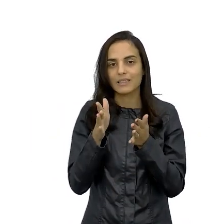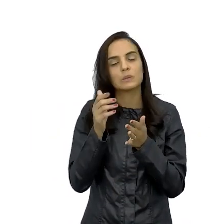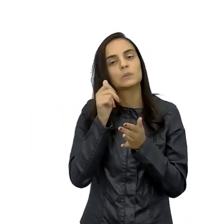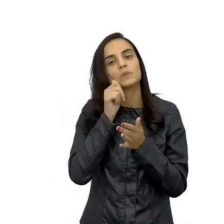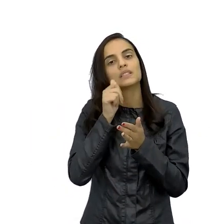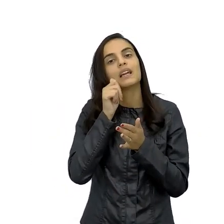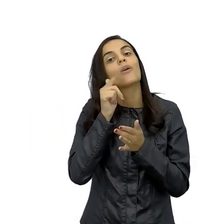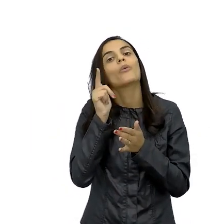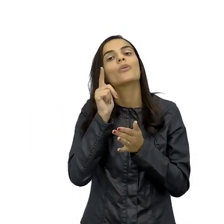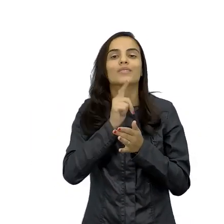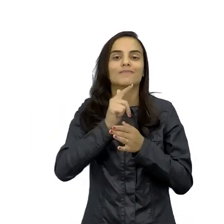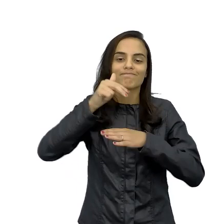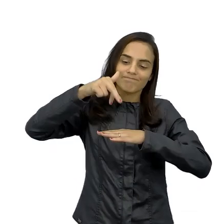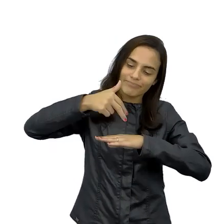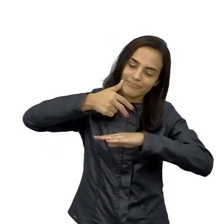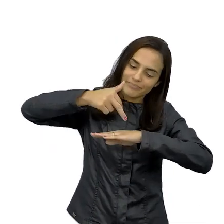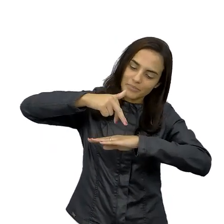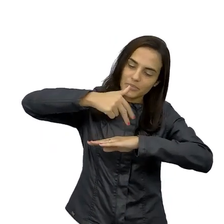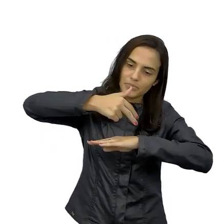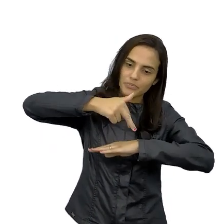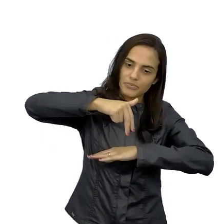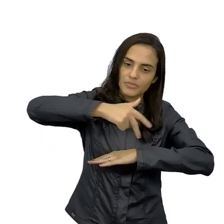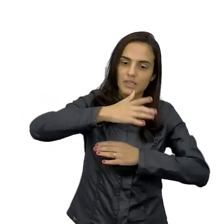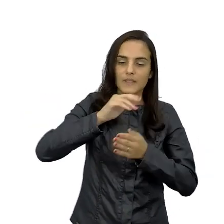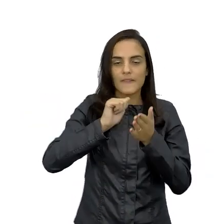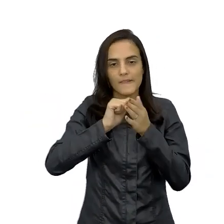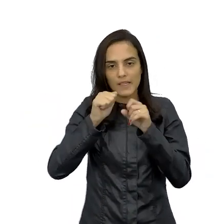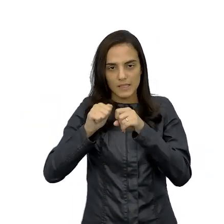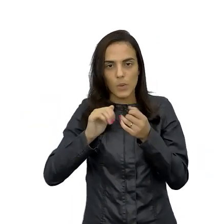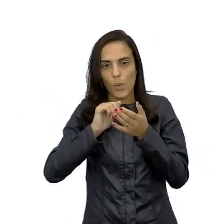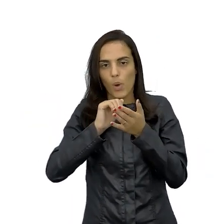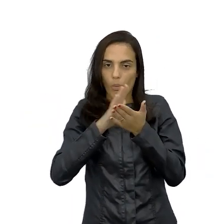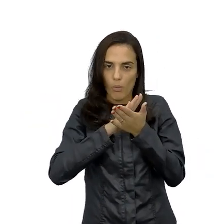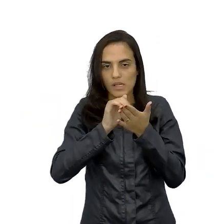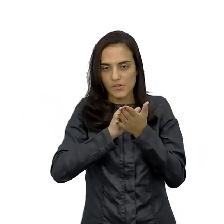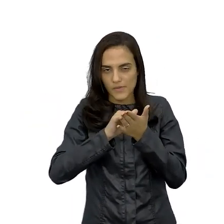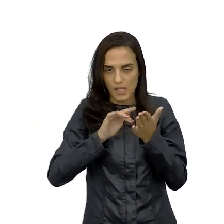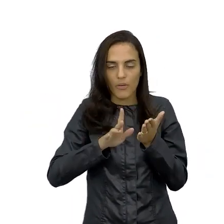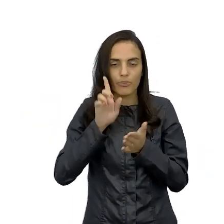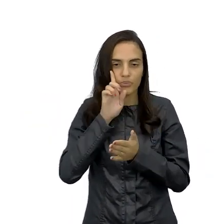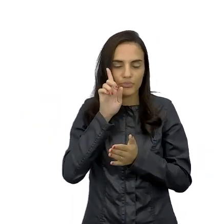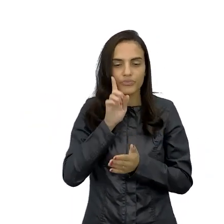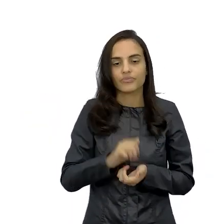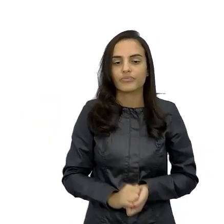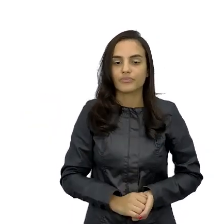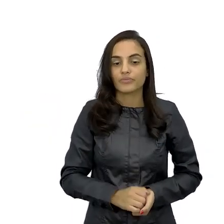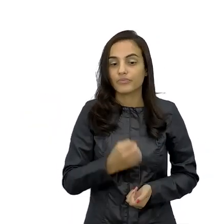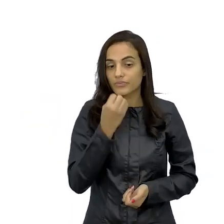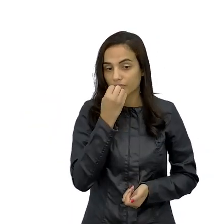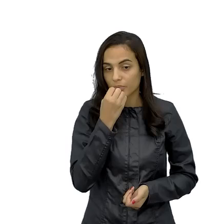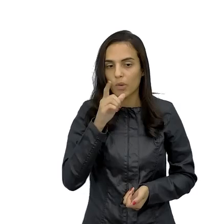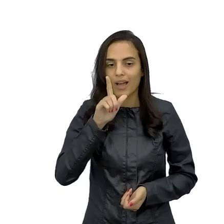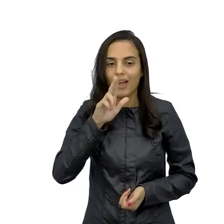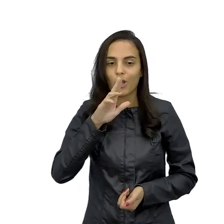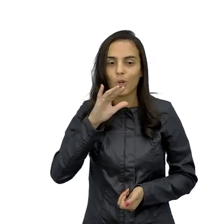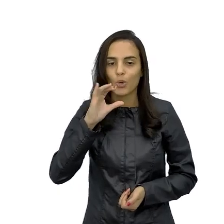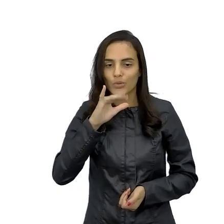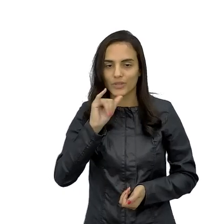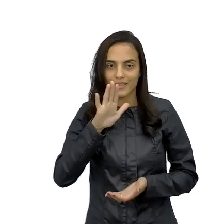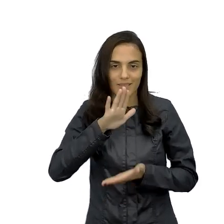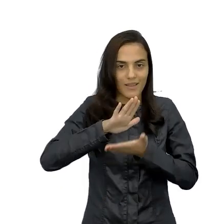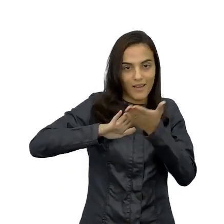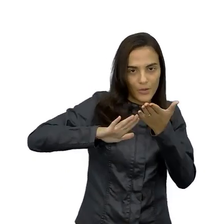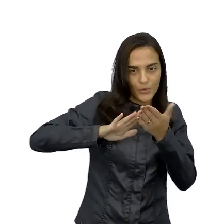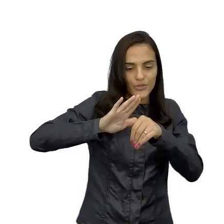caminhar e fazer algumas atividades diárias aí. Bom, a Lúcia saiu de casa